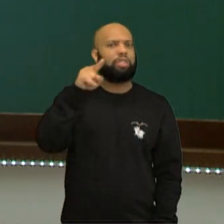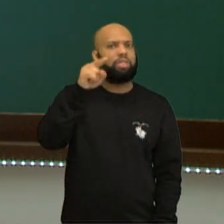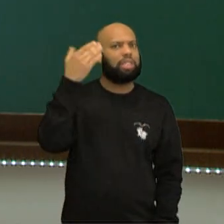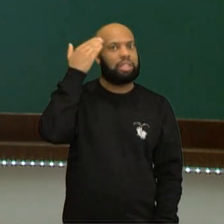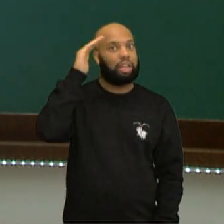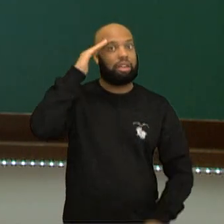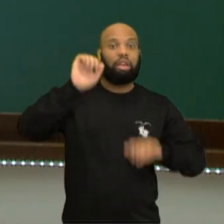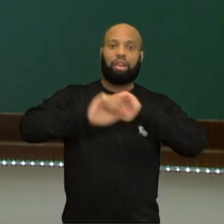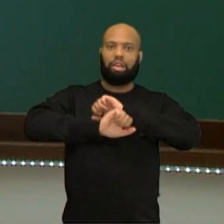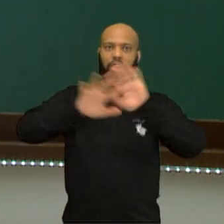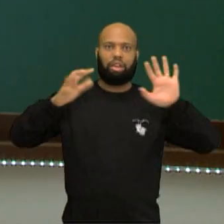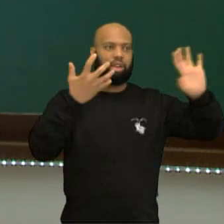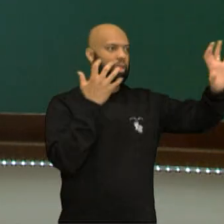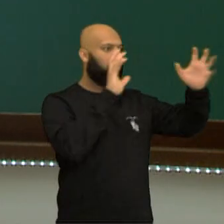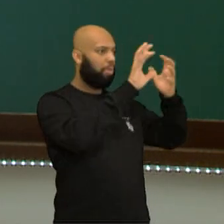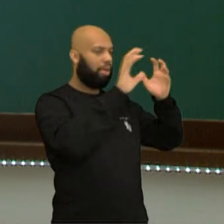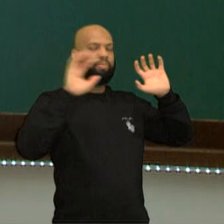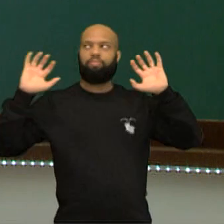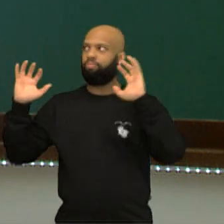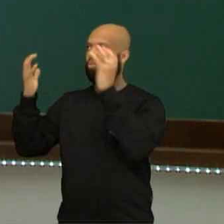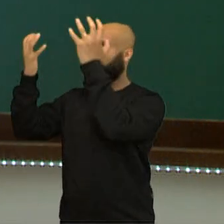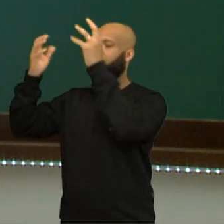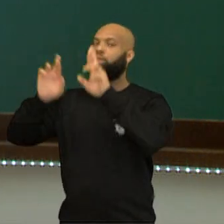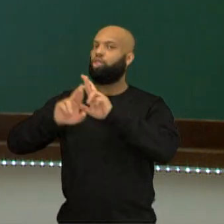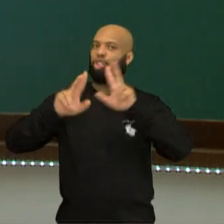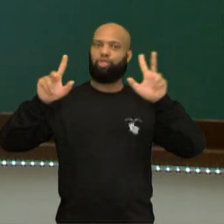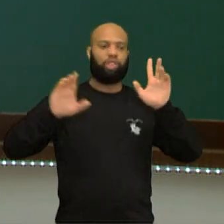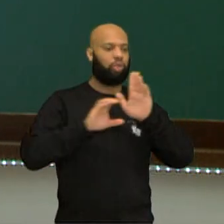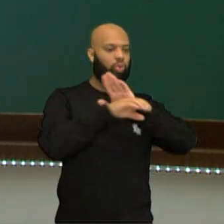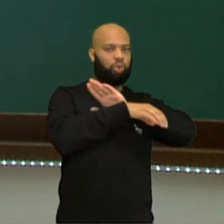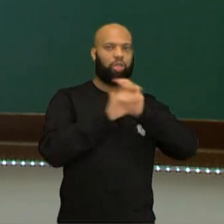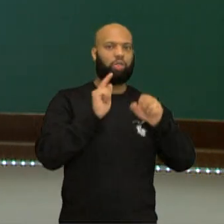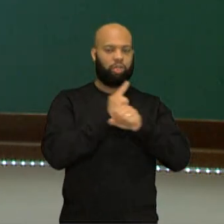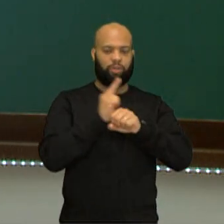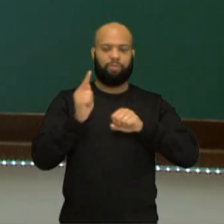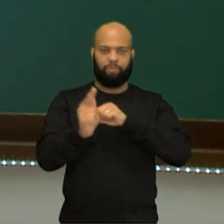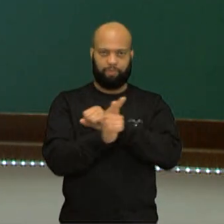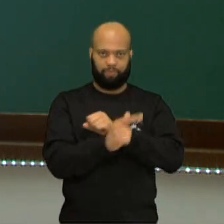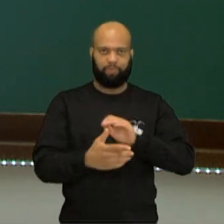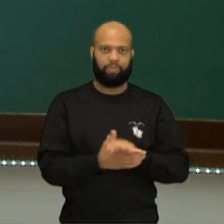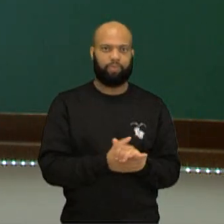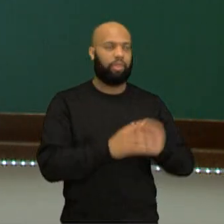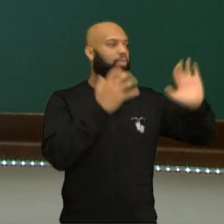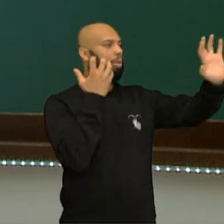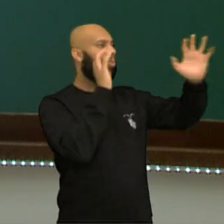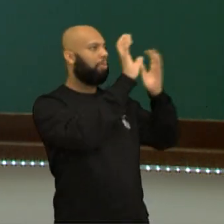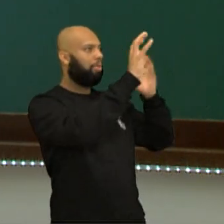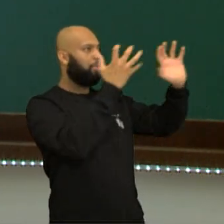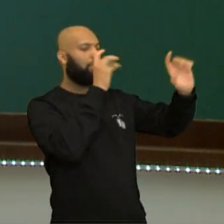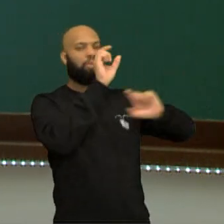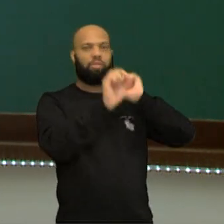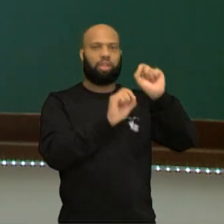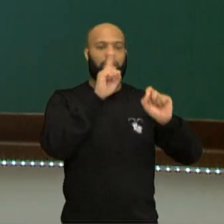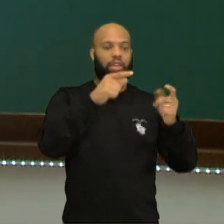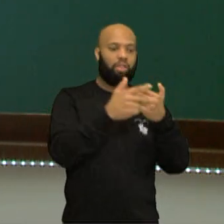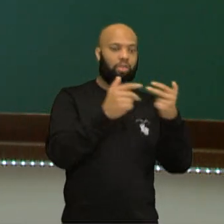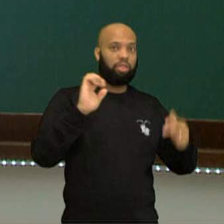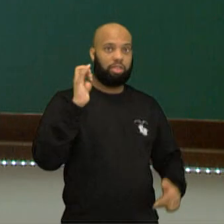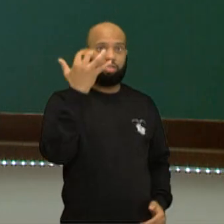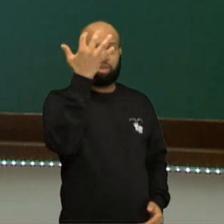que tempo e clima são conceitos diferentes dentro da geografia. Quando estamos falando em tempo, estamos falando em